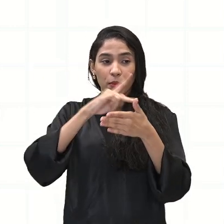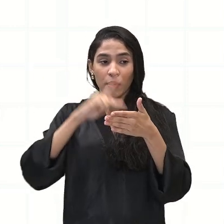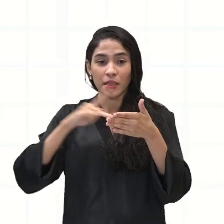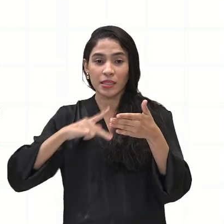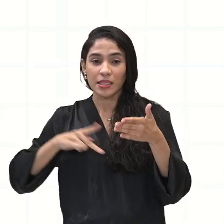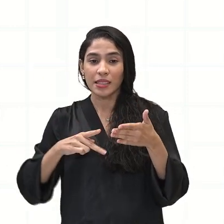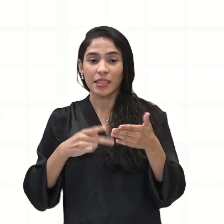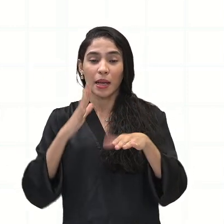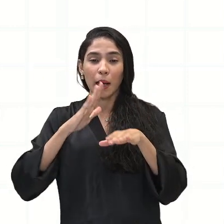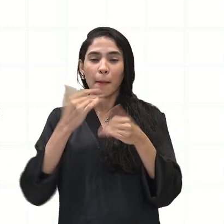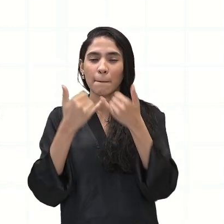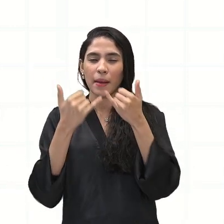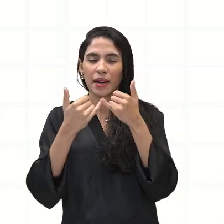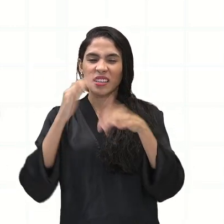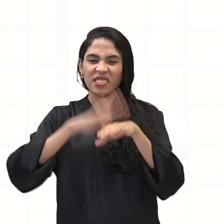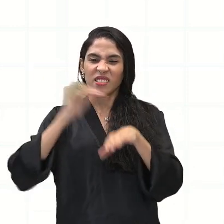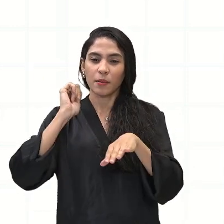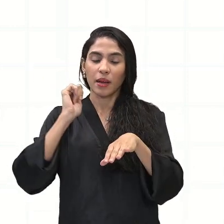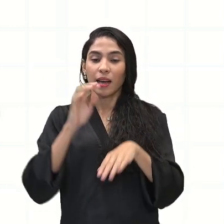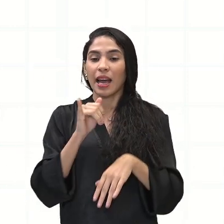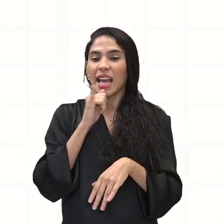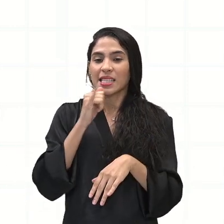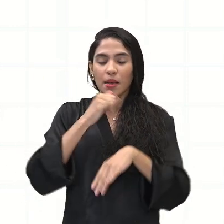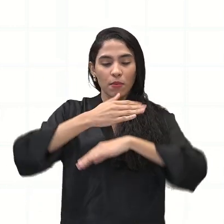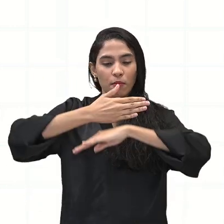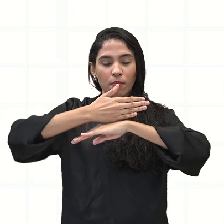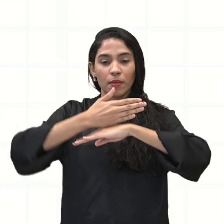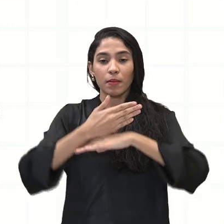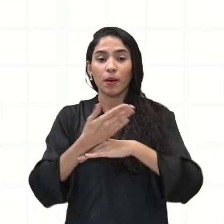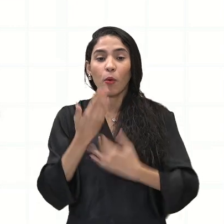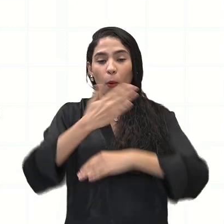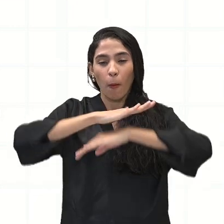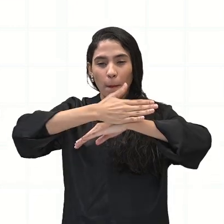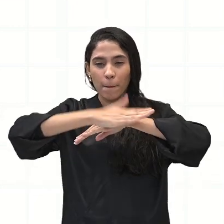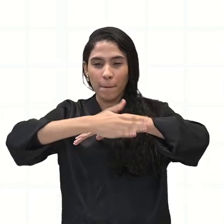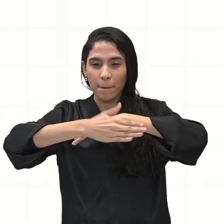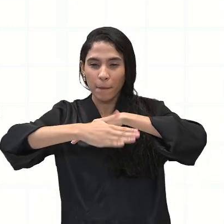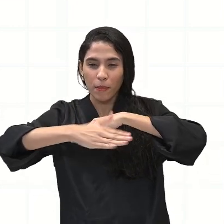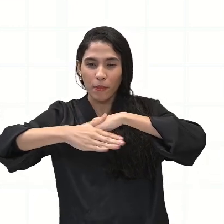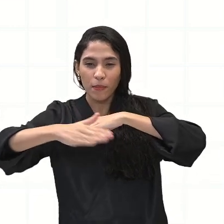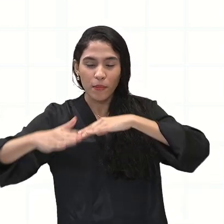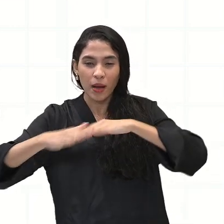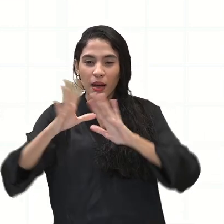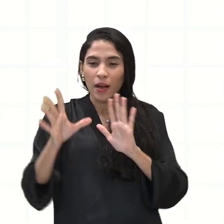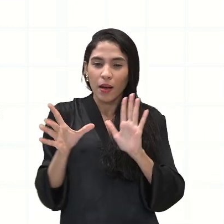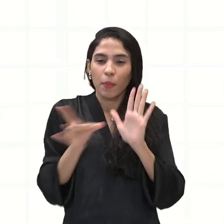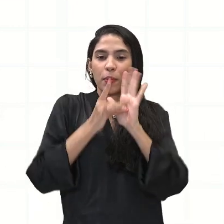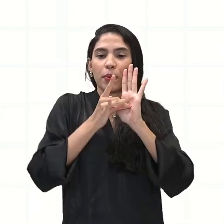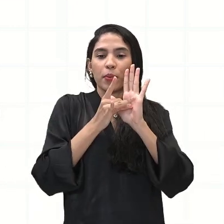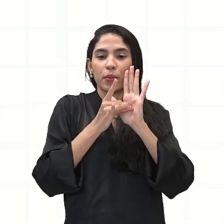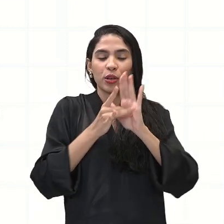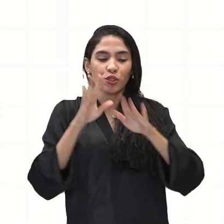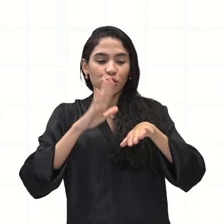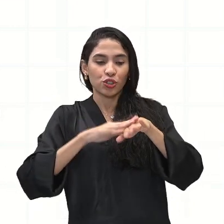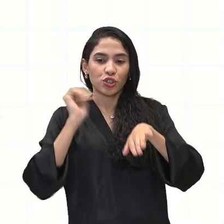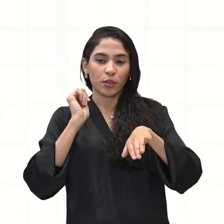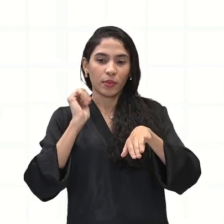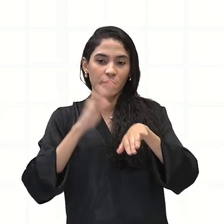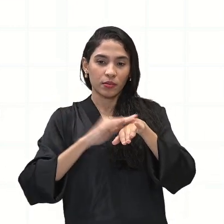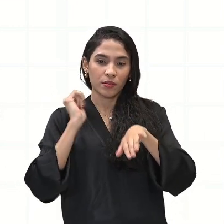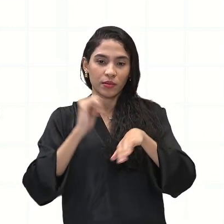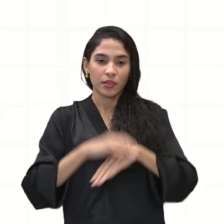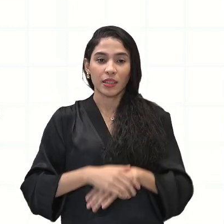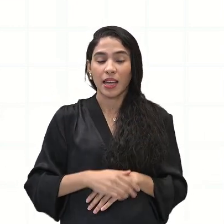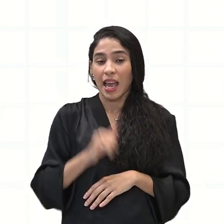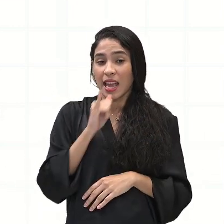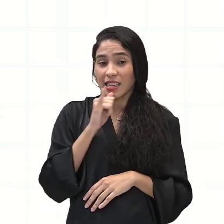mar. É como se o mar aqui, o mar é personificado, né? É como se